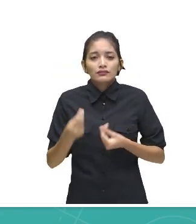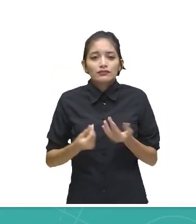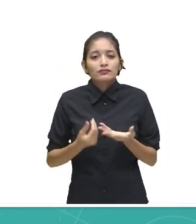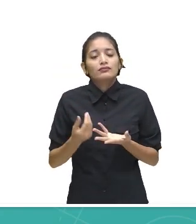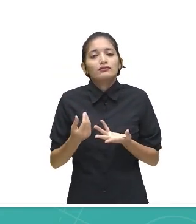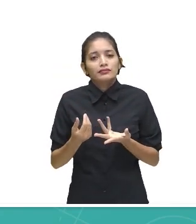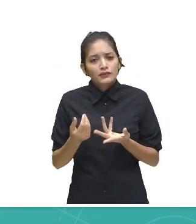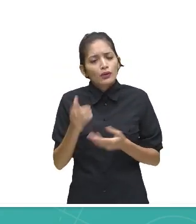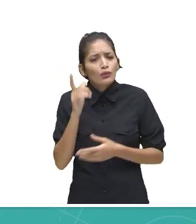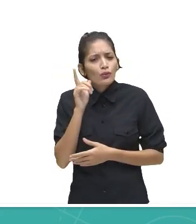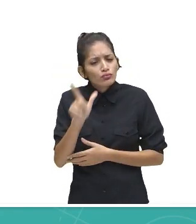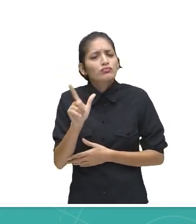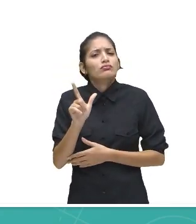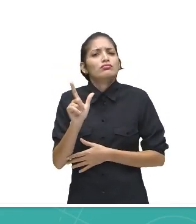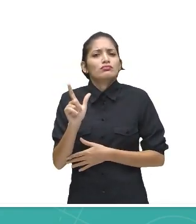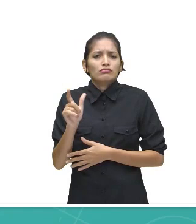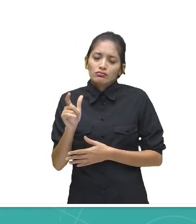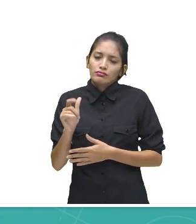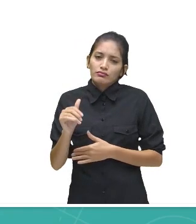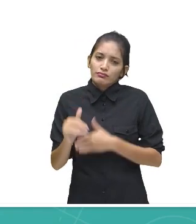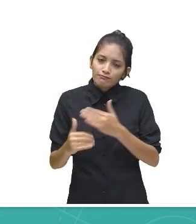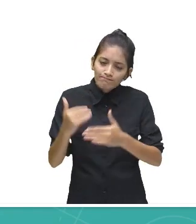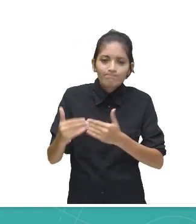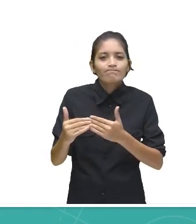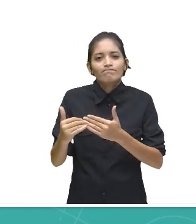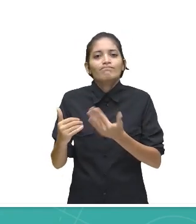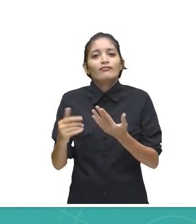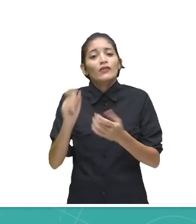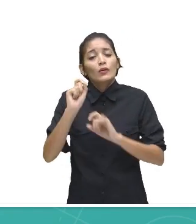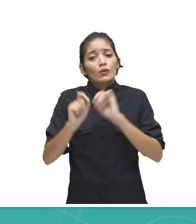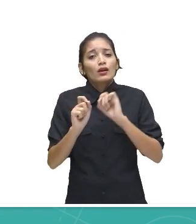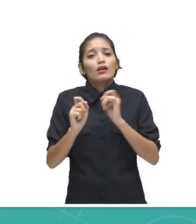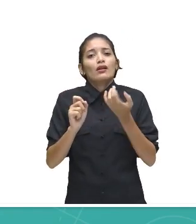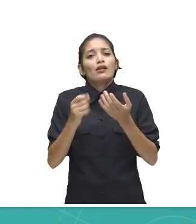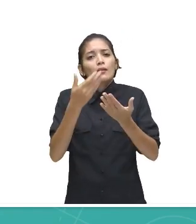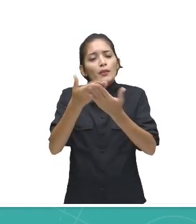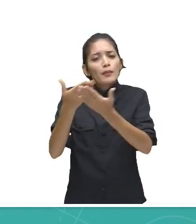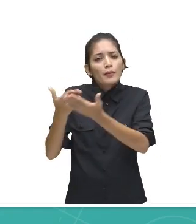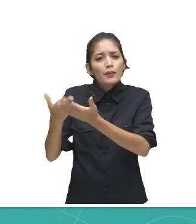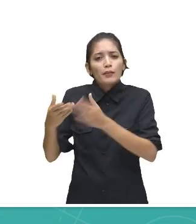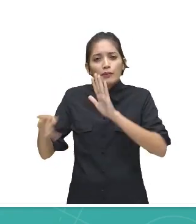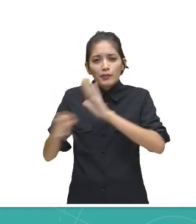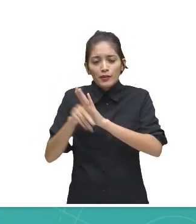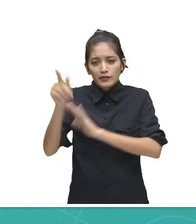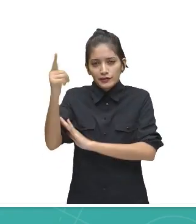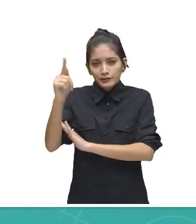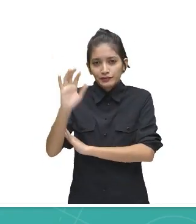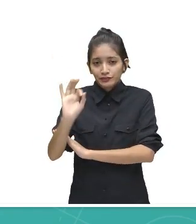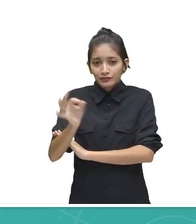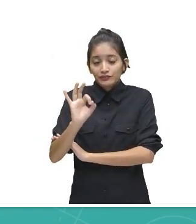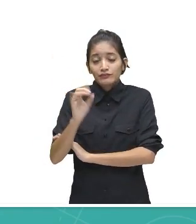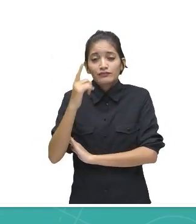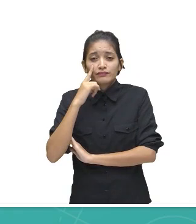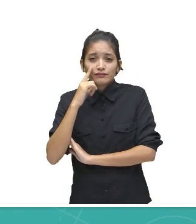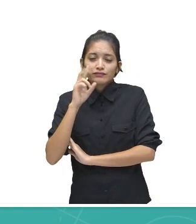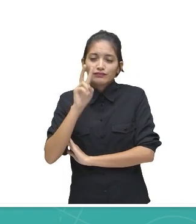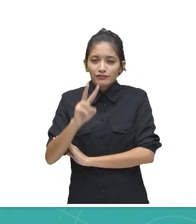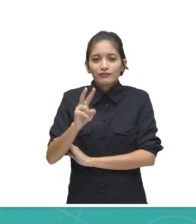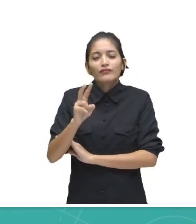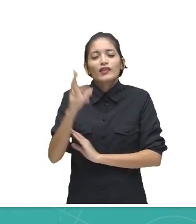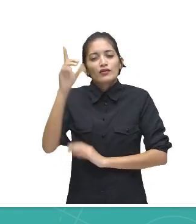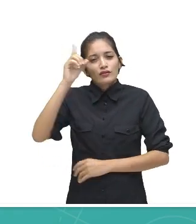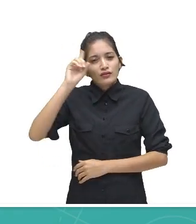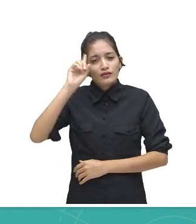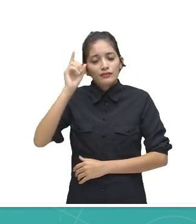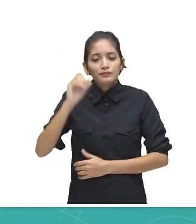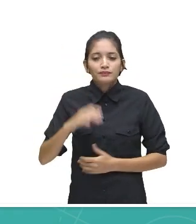dar o pontapé inicial, e o pontapé inicial é exatamente essas nossas aulas aqui de geografia, certo? Que vocês estão acompanhando todos os dias.